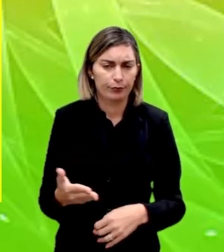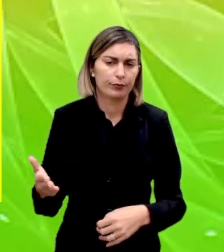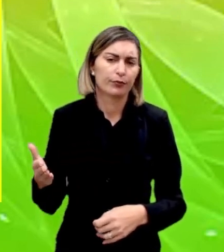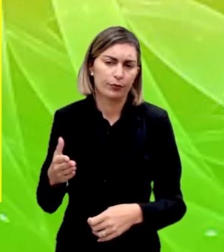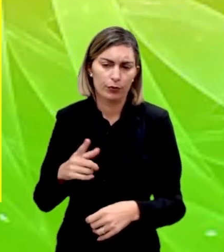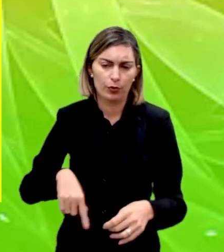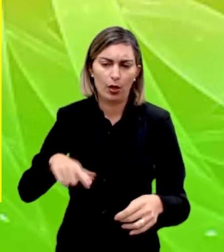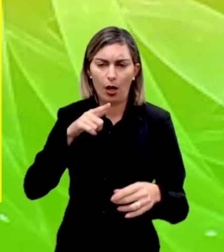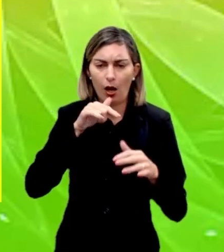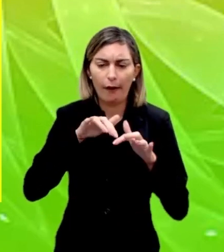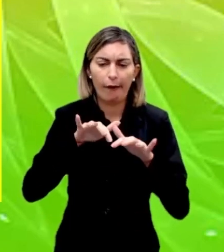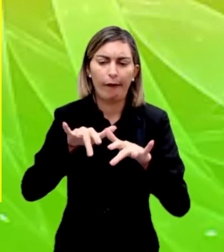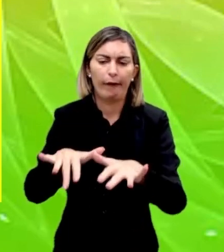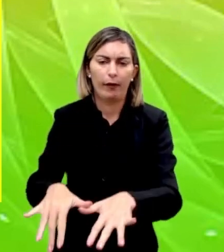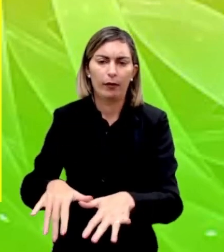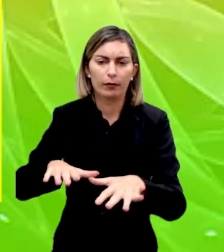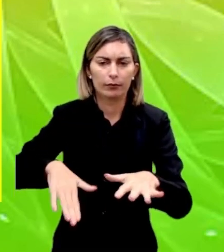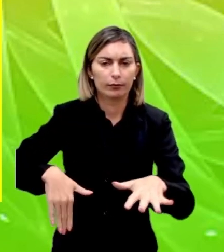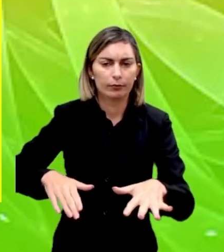nos oceanos.